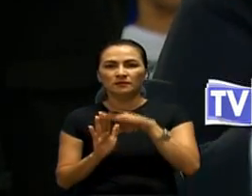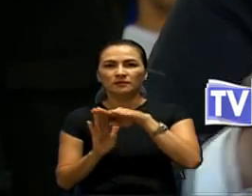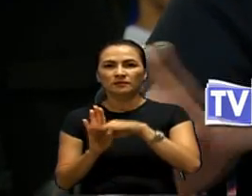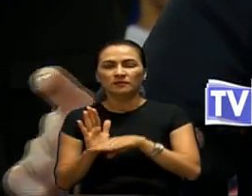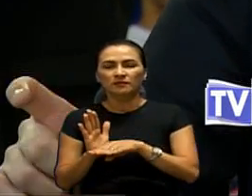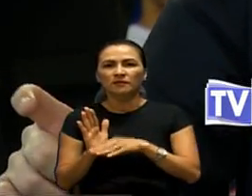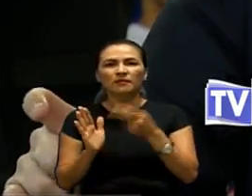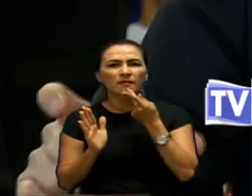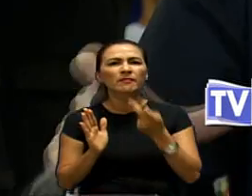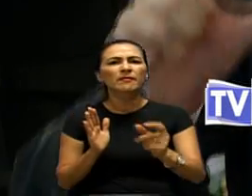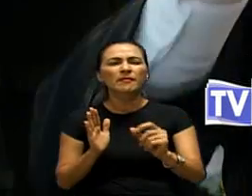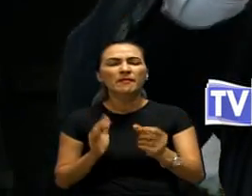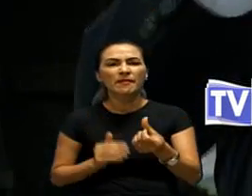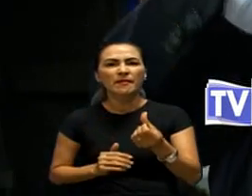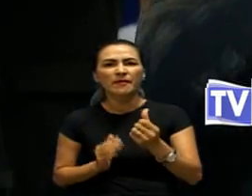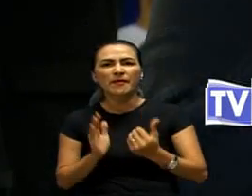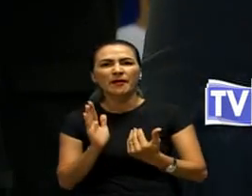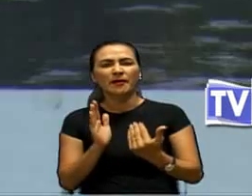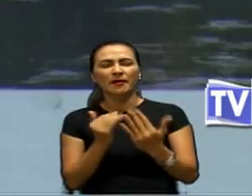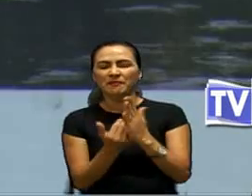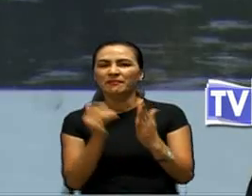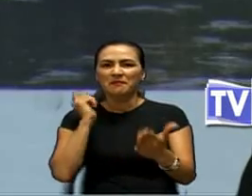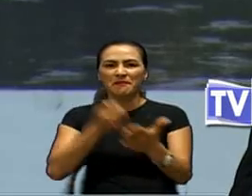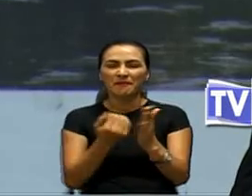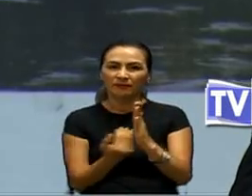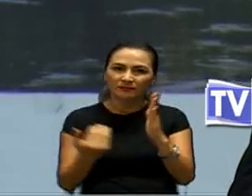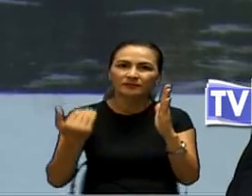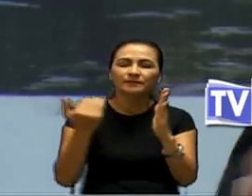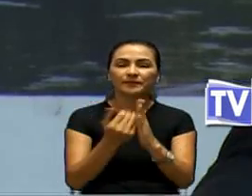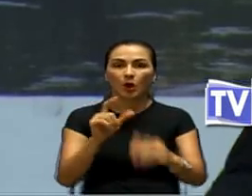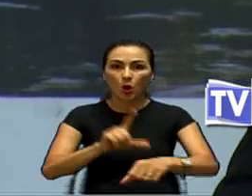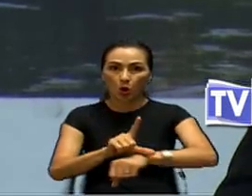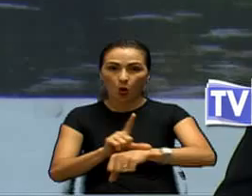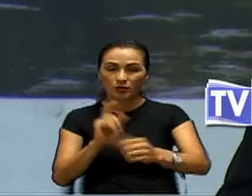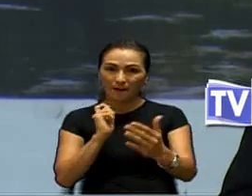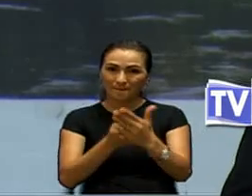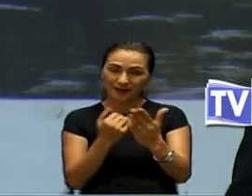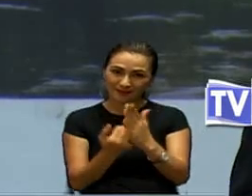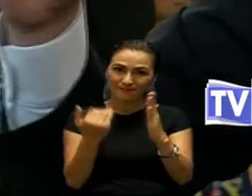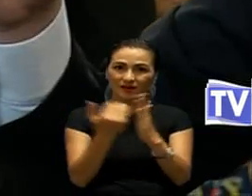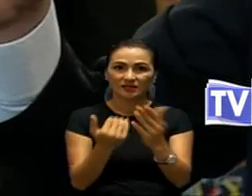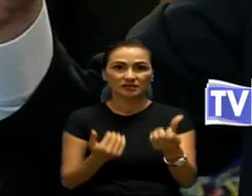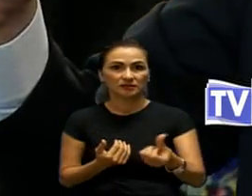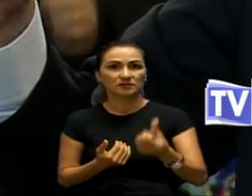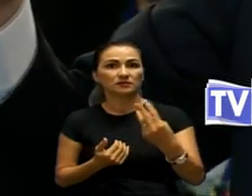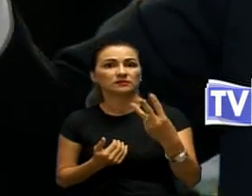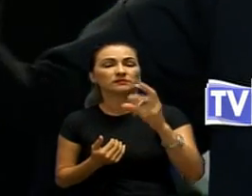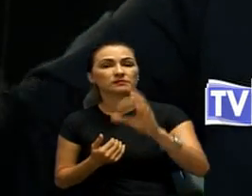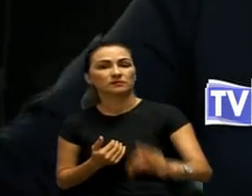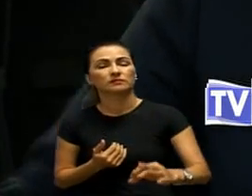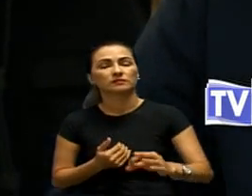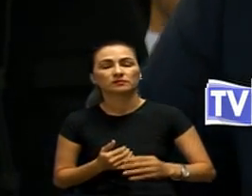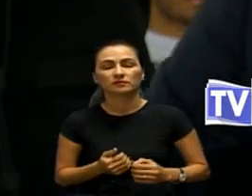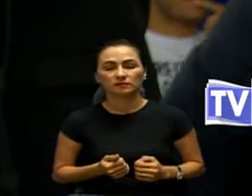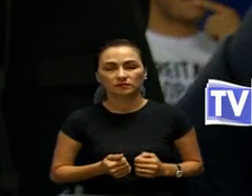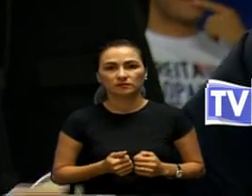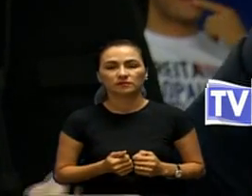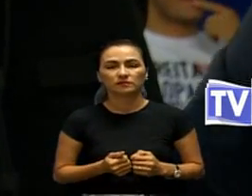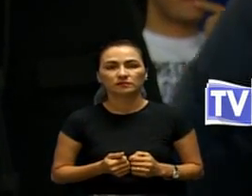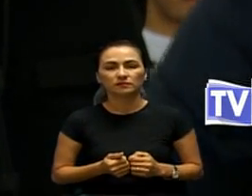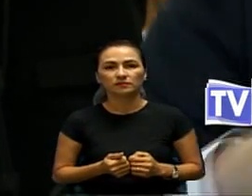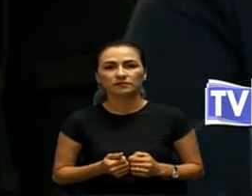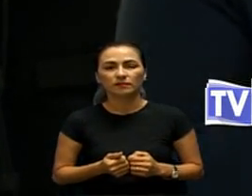63%. Muito mais que. Imagine 63%. Para o comércio pequeno. Comércio 100%. Quer dizer que o comerciante lá do Paineiras,